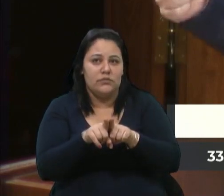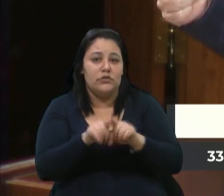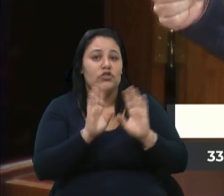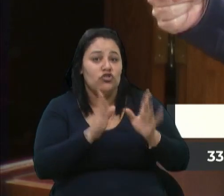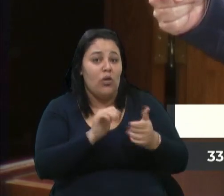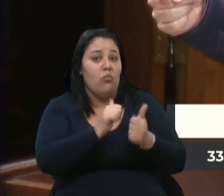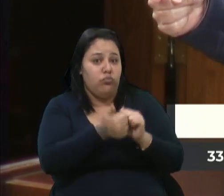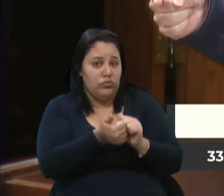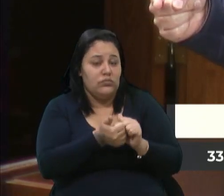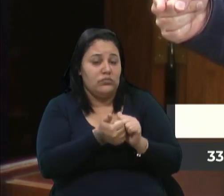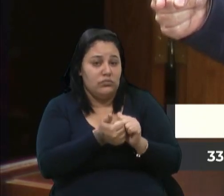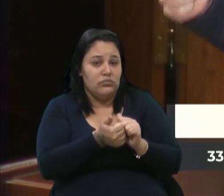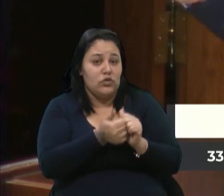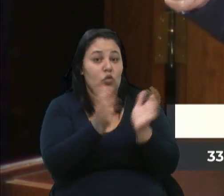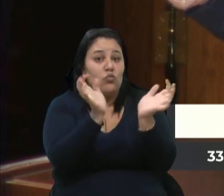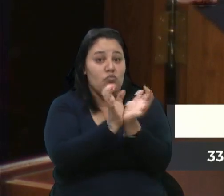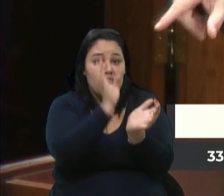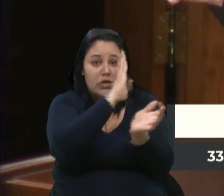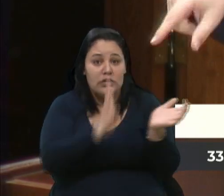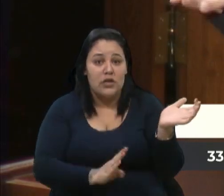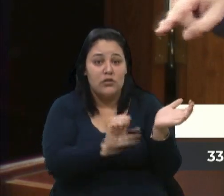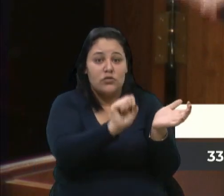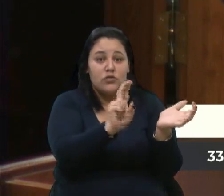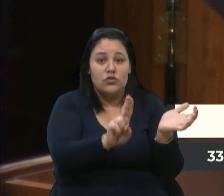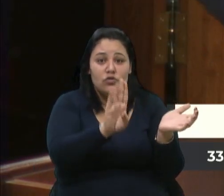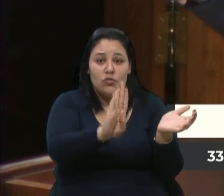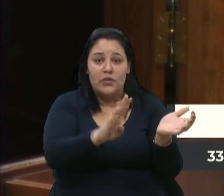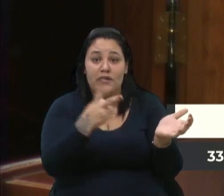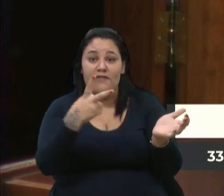Seleção Brasileira Sub-20 e em 5 ou 6